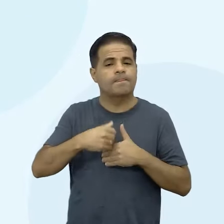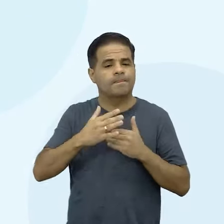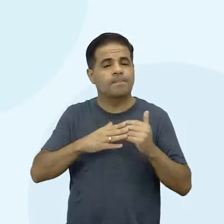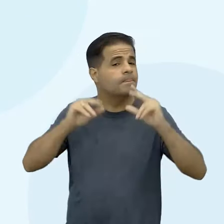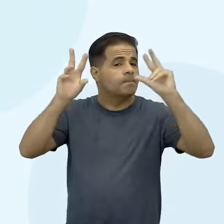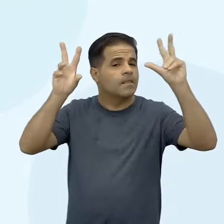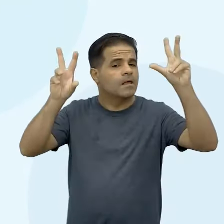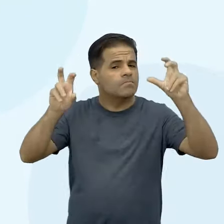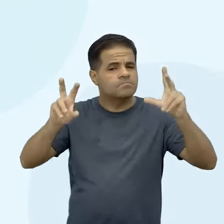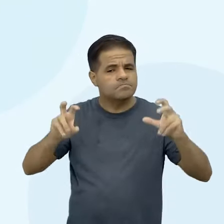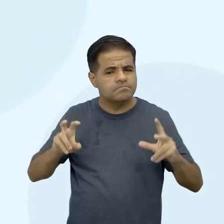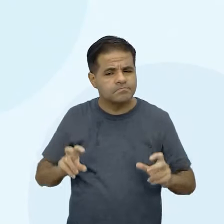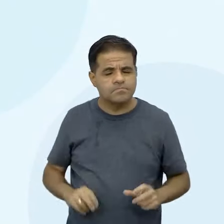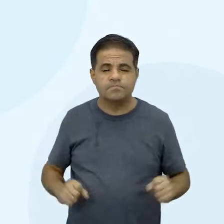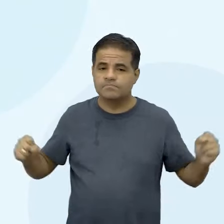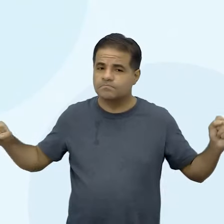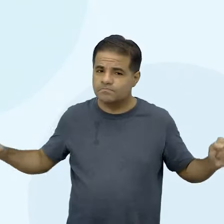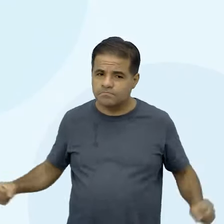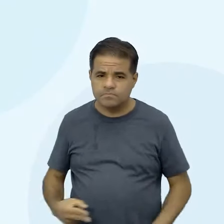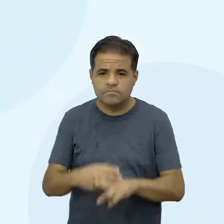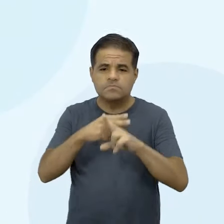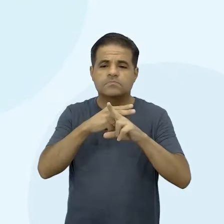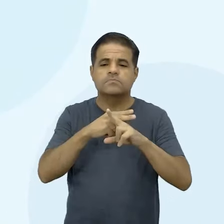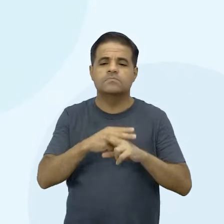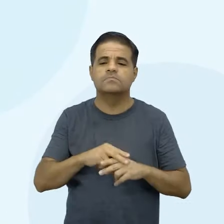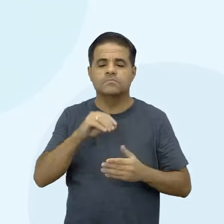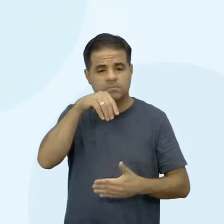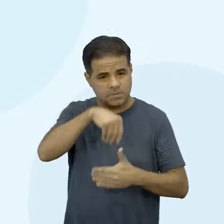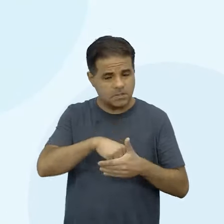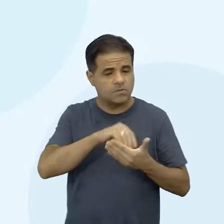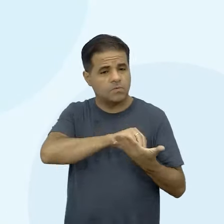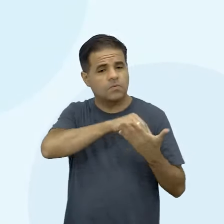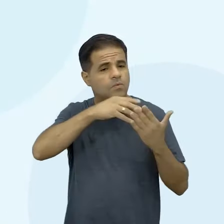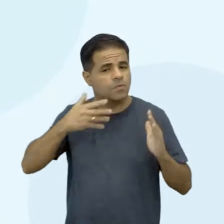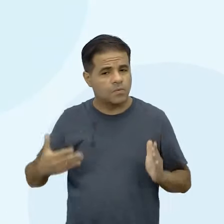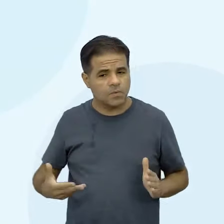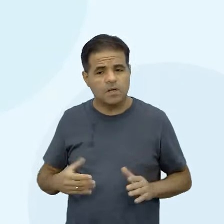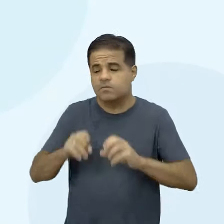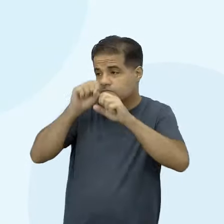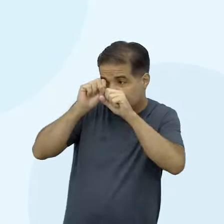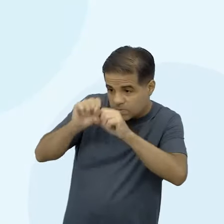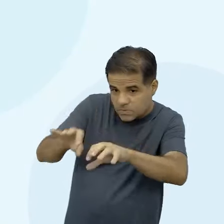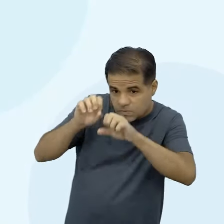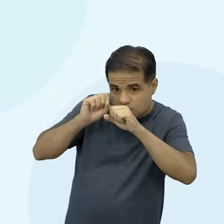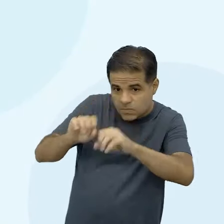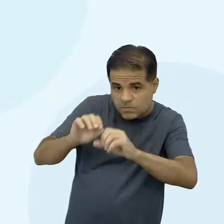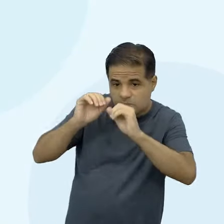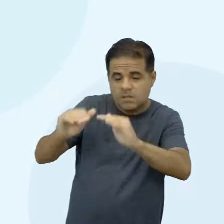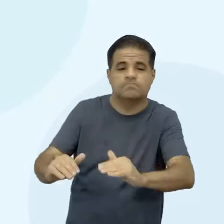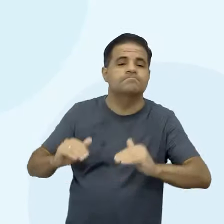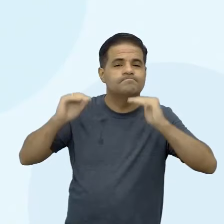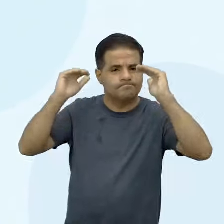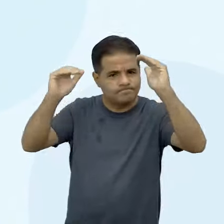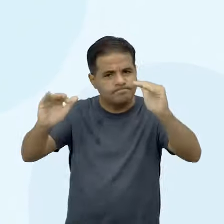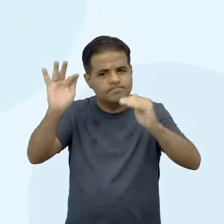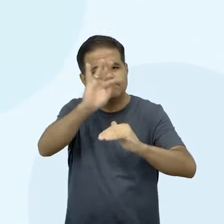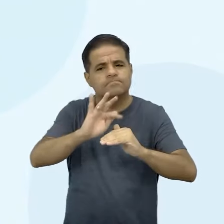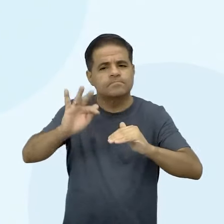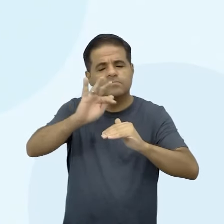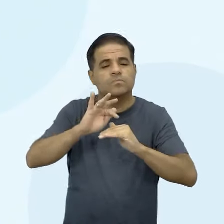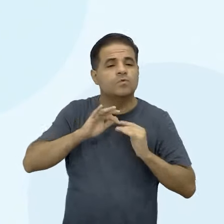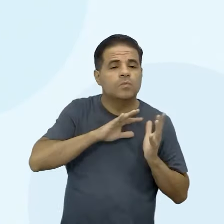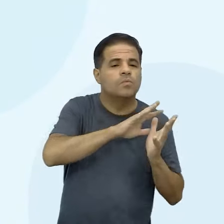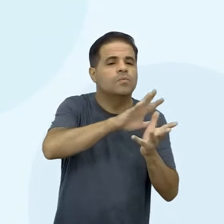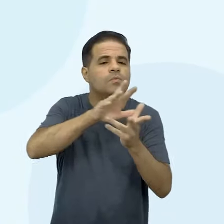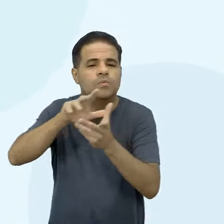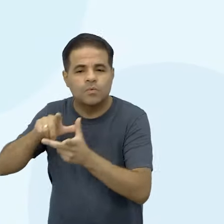temas contemporâneos transversais, que está lá no nosso currículo, na educação, no ensino superior e também no mundo do